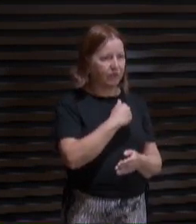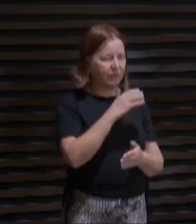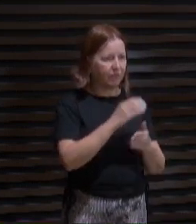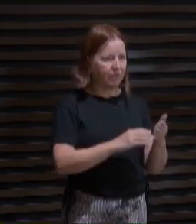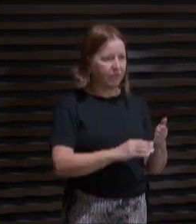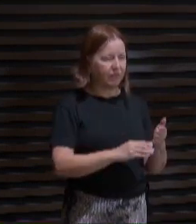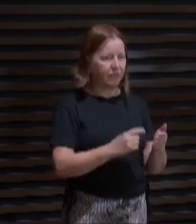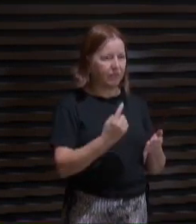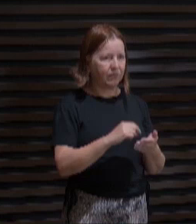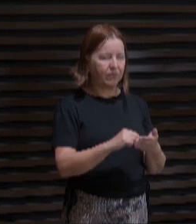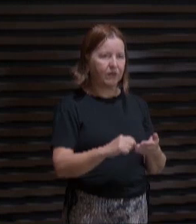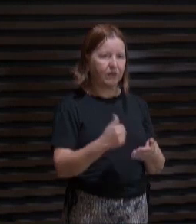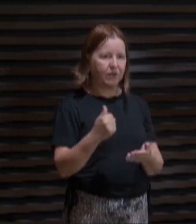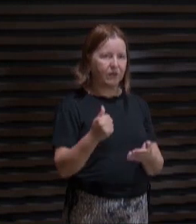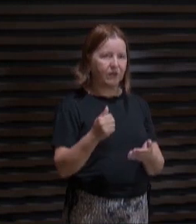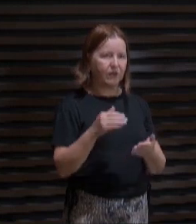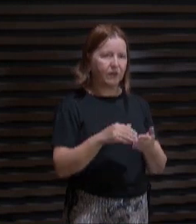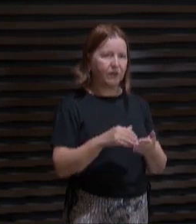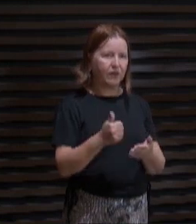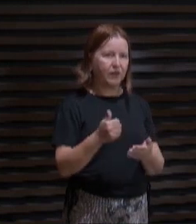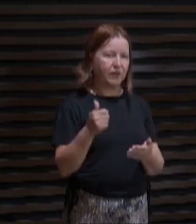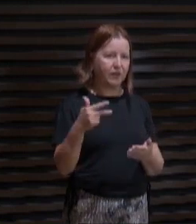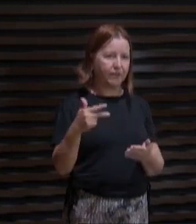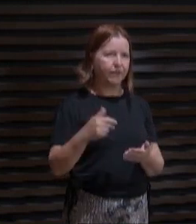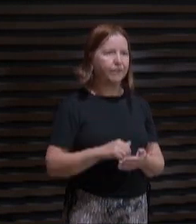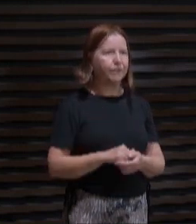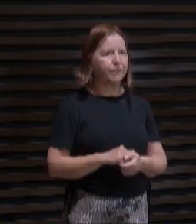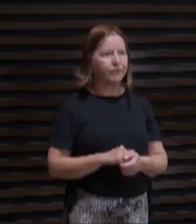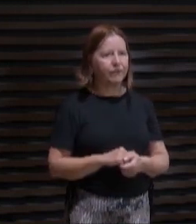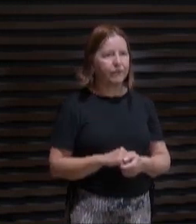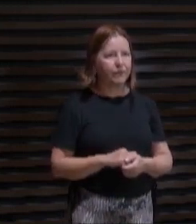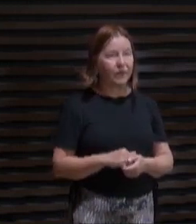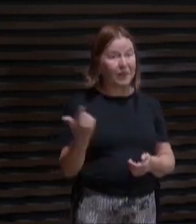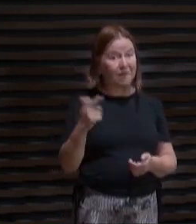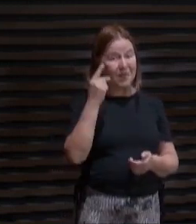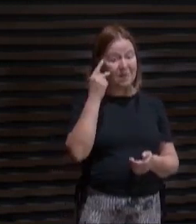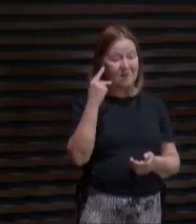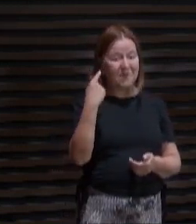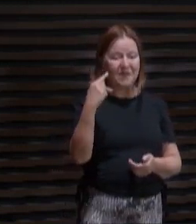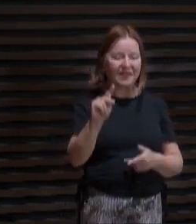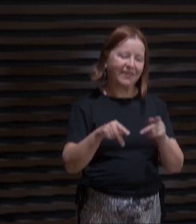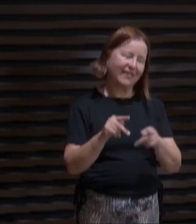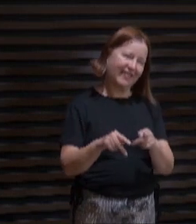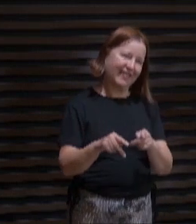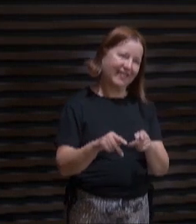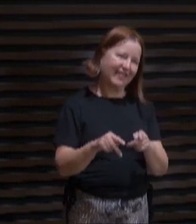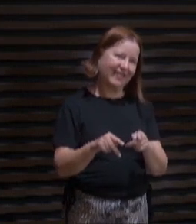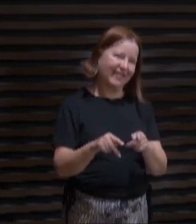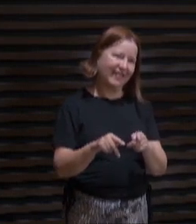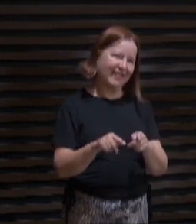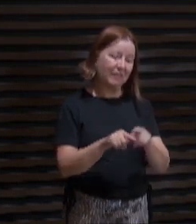11 a 13. João 1, 11 a 13. Veio para o que era